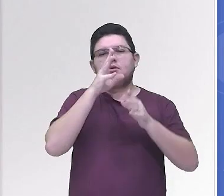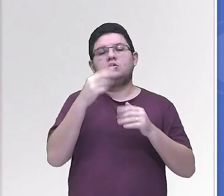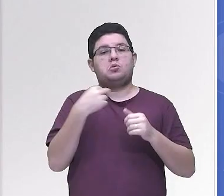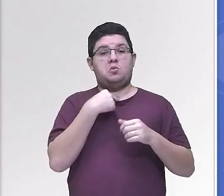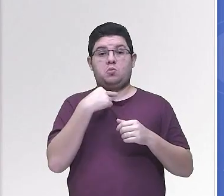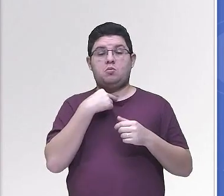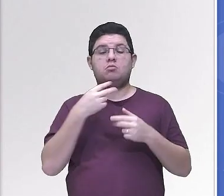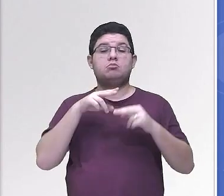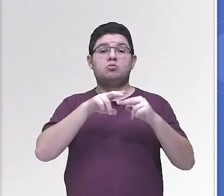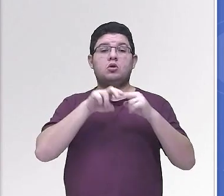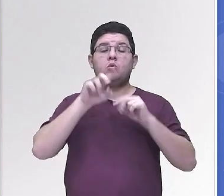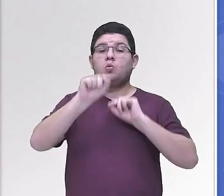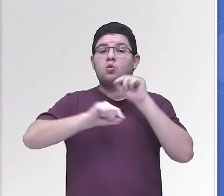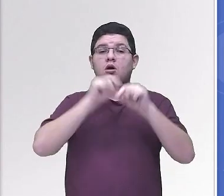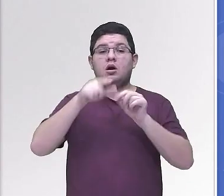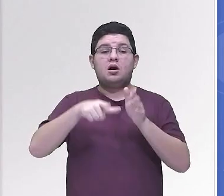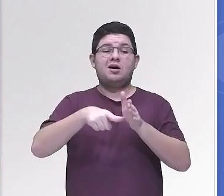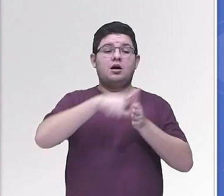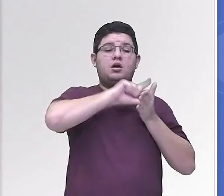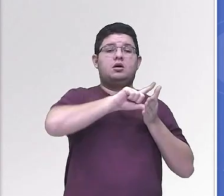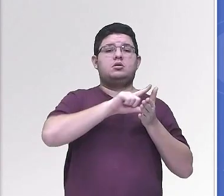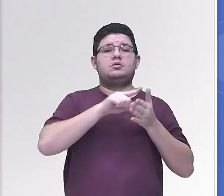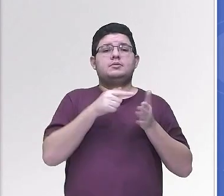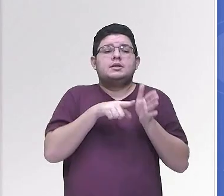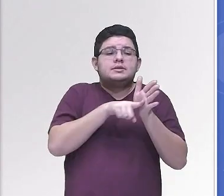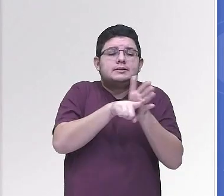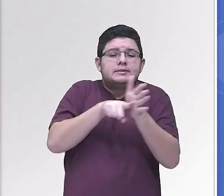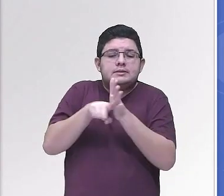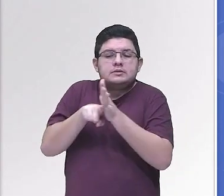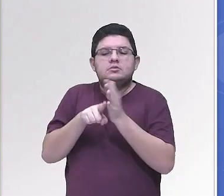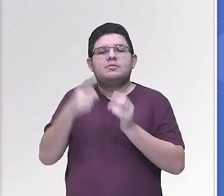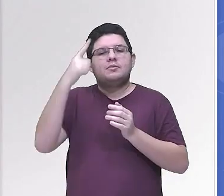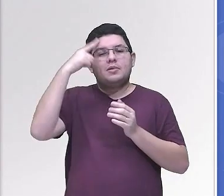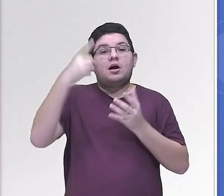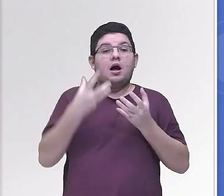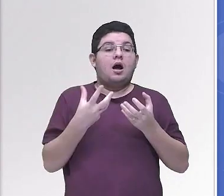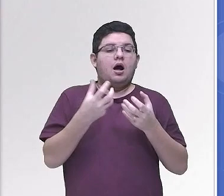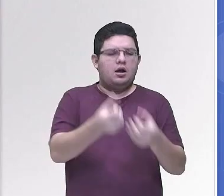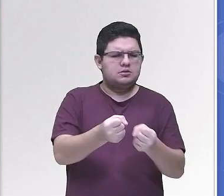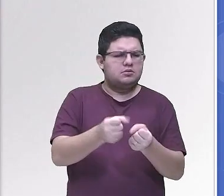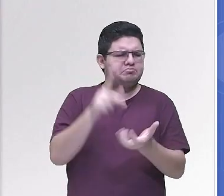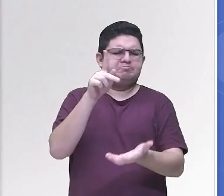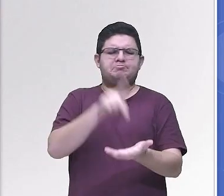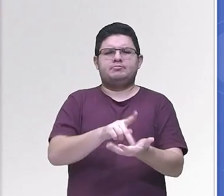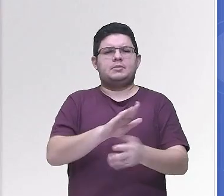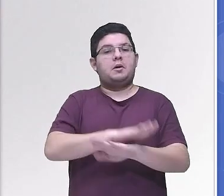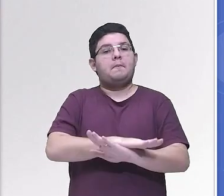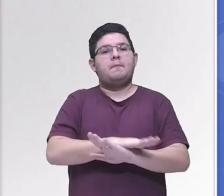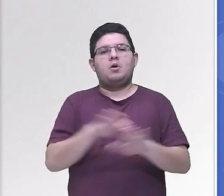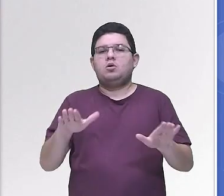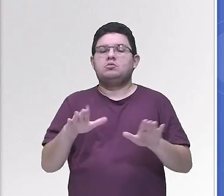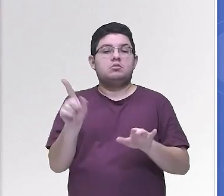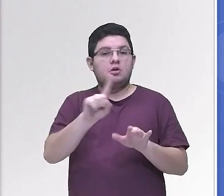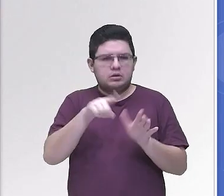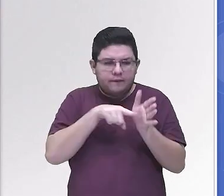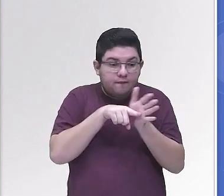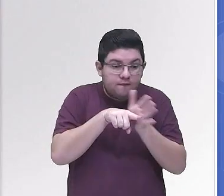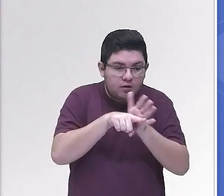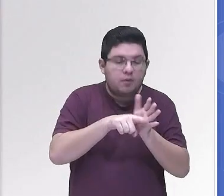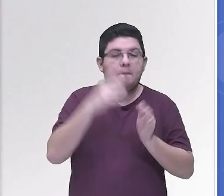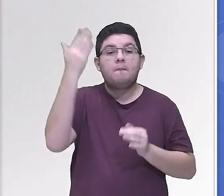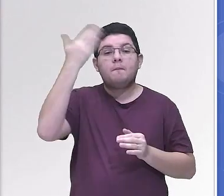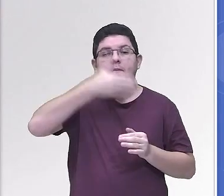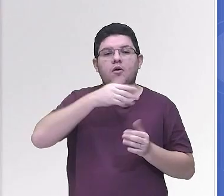que investigar, não pode aceitar qualquer coisa como verdade. Tem que aprender a investigar. Então,